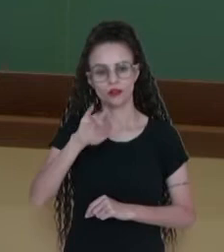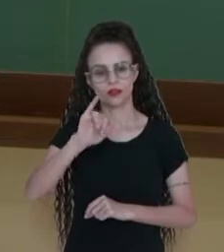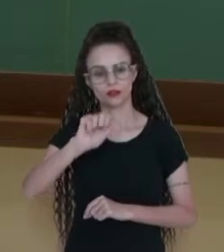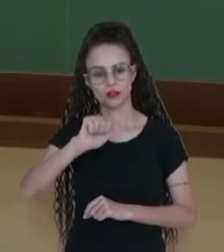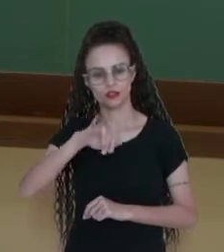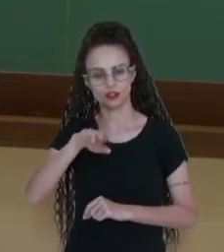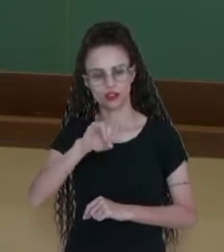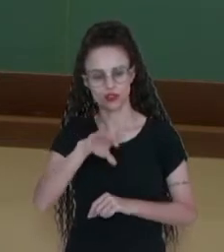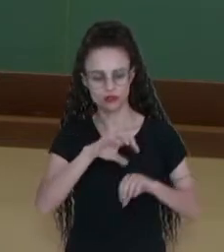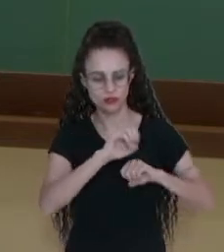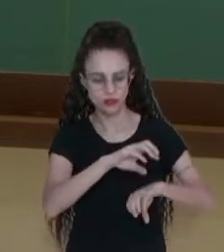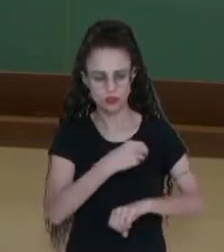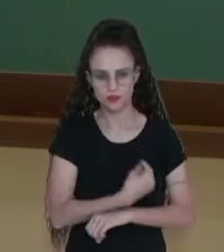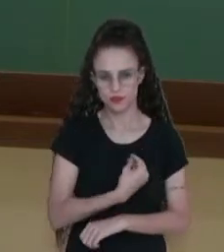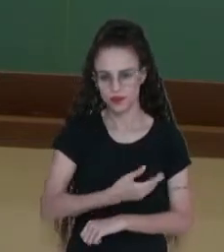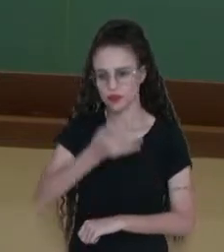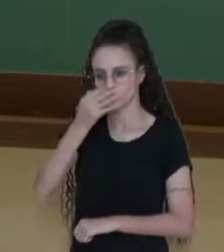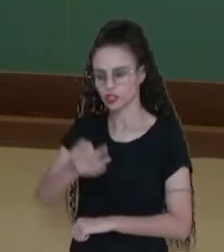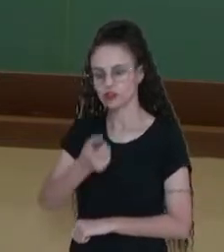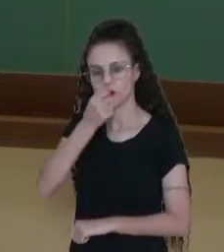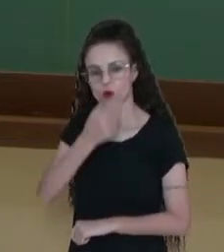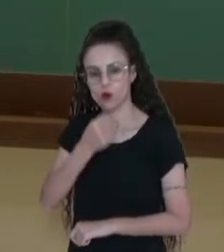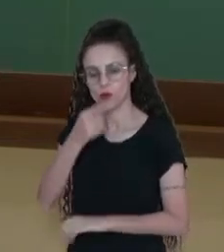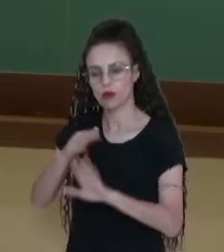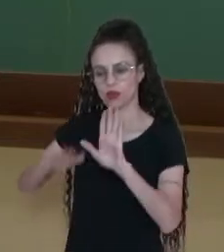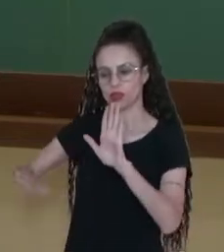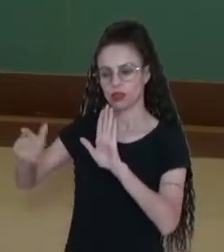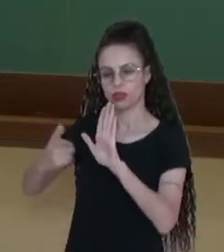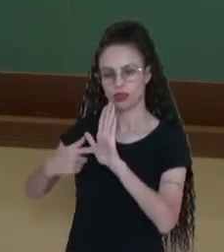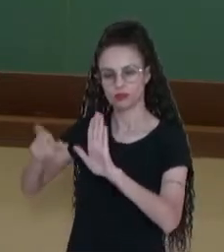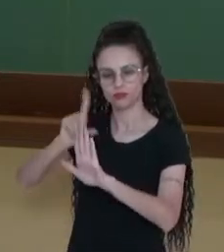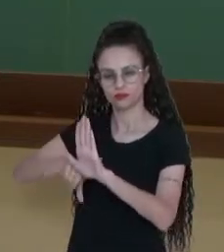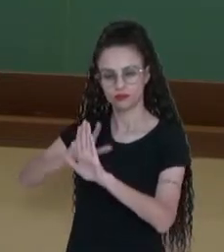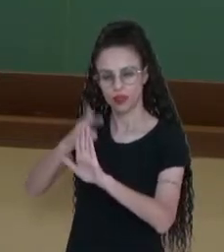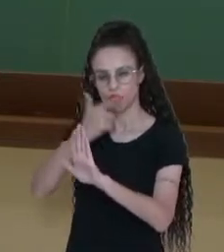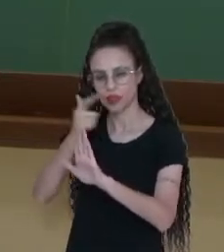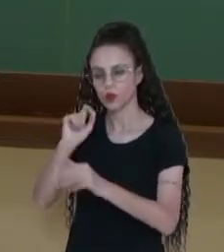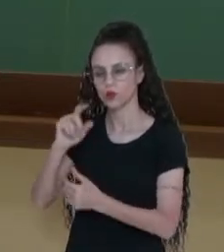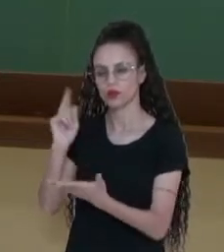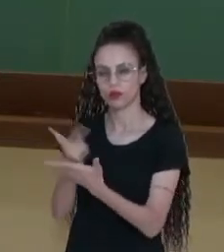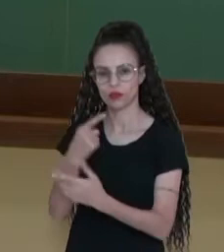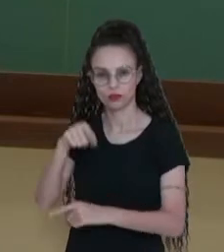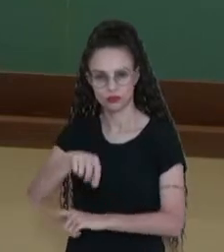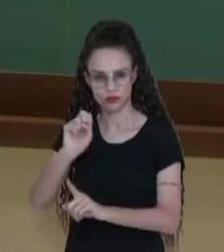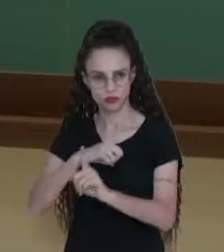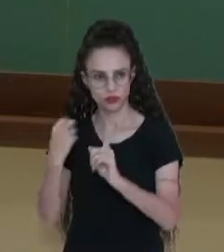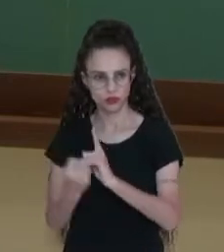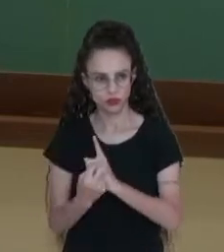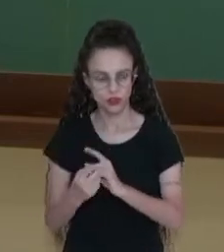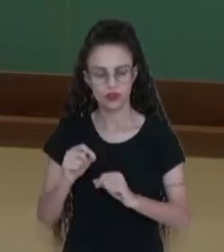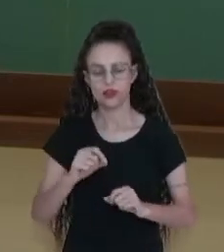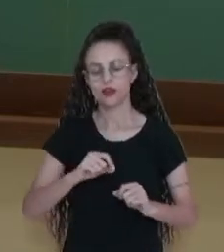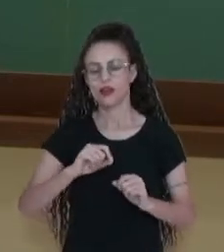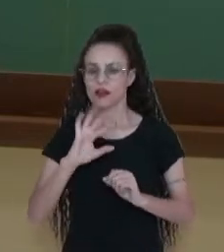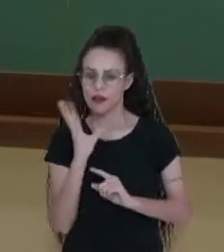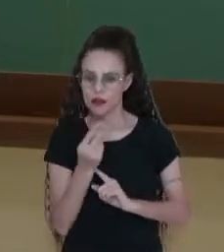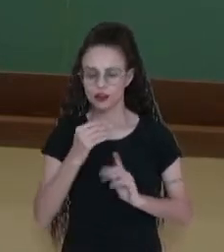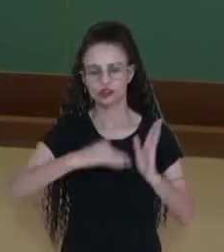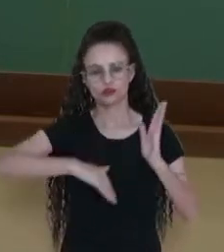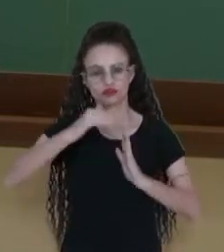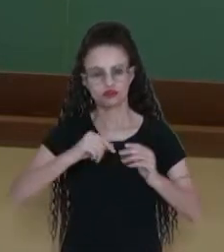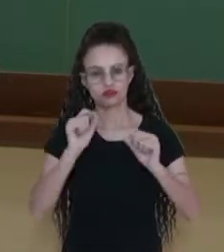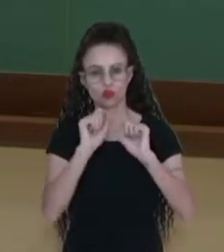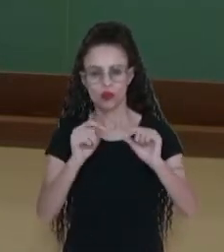pessoa a viver. E a questão da crítica, a comédia, numa forma irônica, mostrando os erros que aconteciam na vivência. A questão das artes visuais, nós temos essa questão